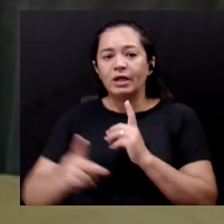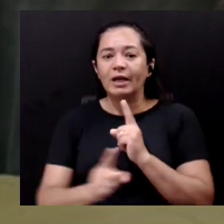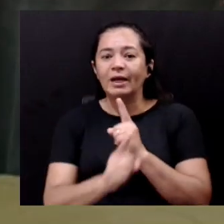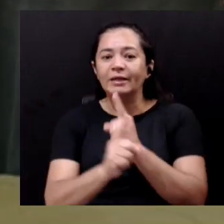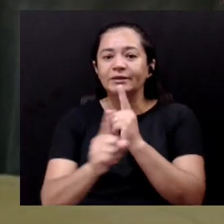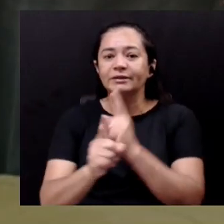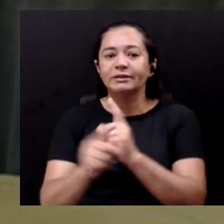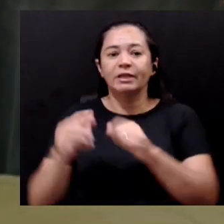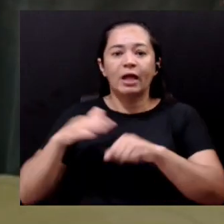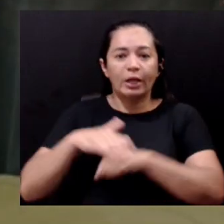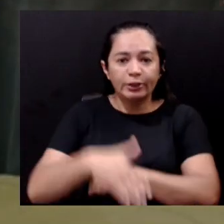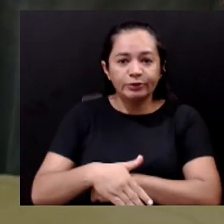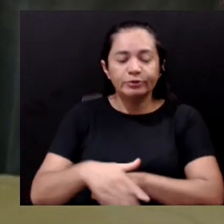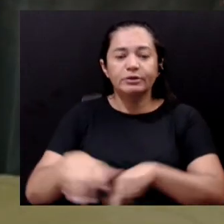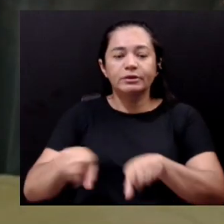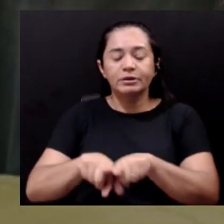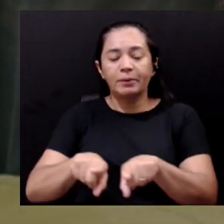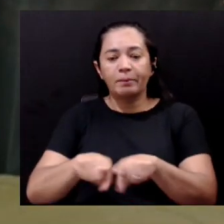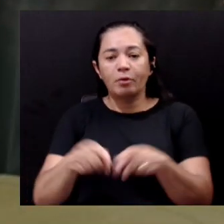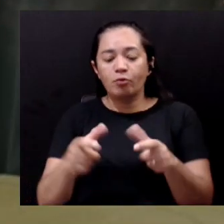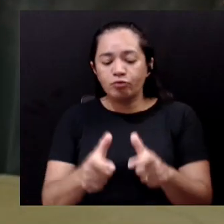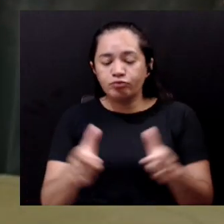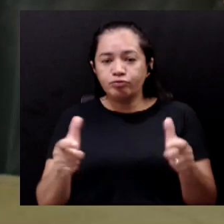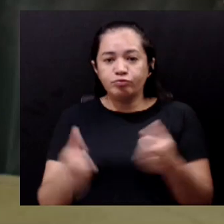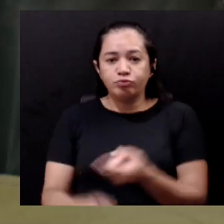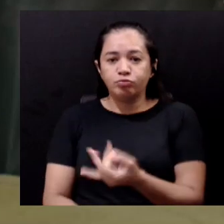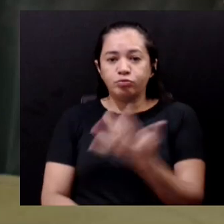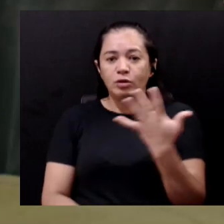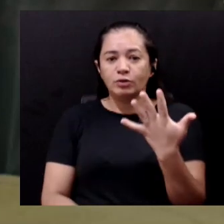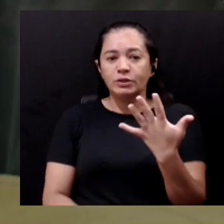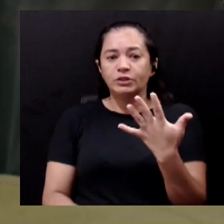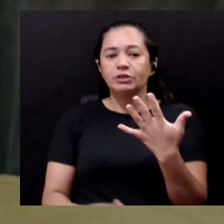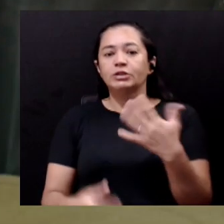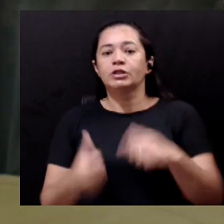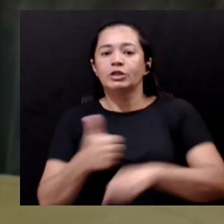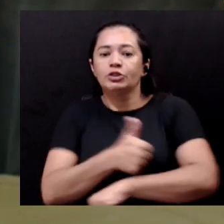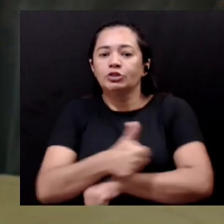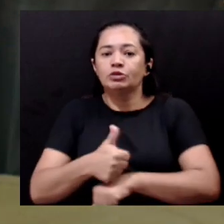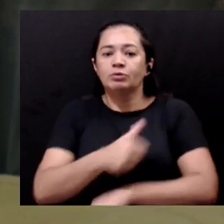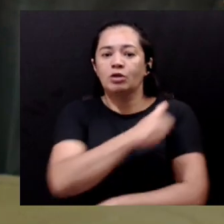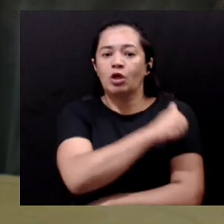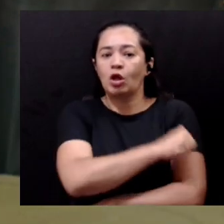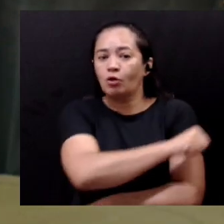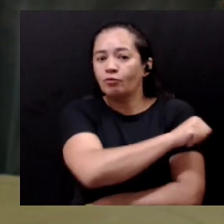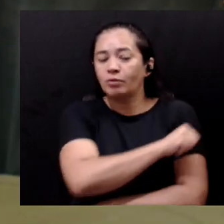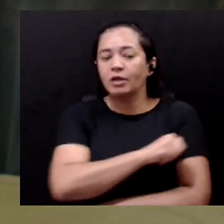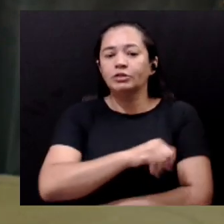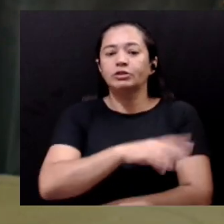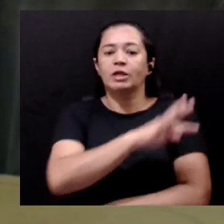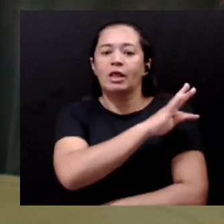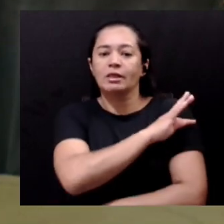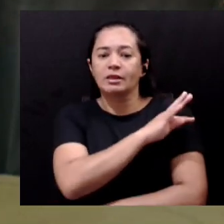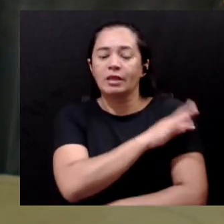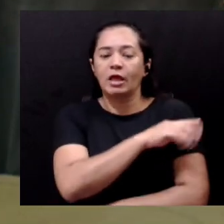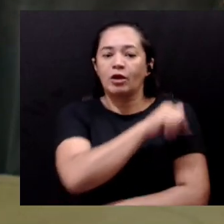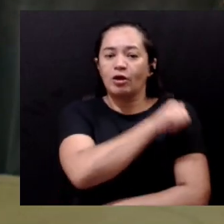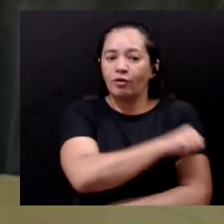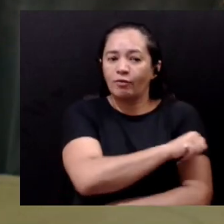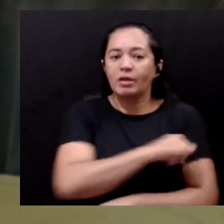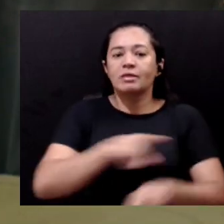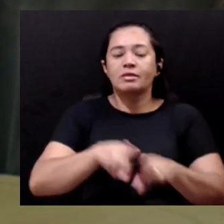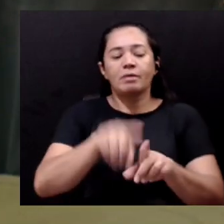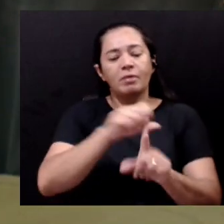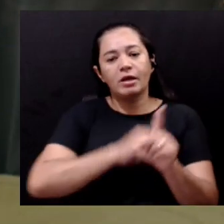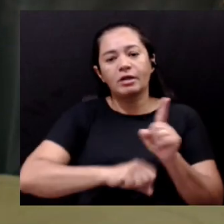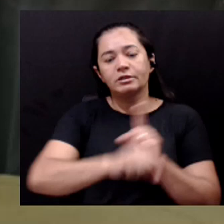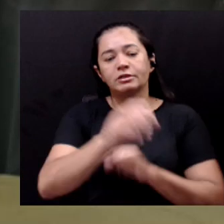houve aumento no quadro de profissionais, entre eles enfermeiros, técnicos de enfermagem e assistente social. A ampliação qualifica